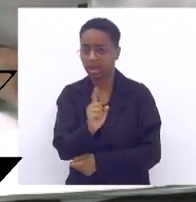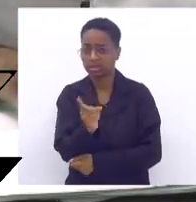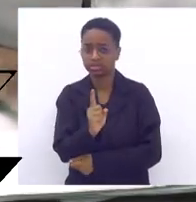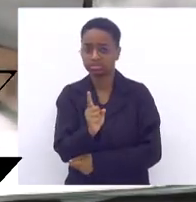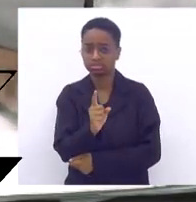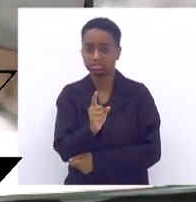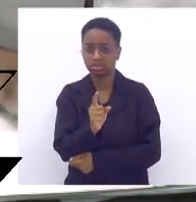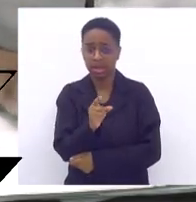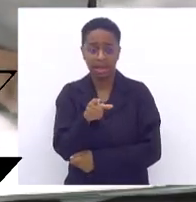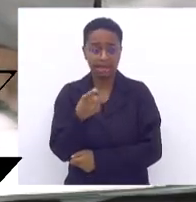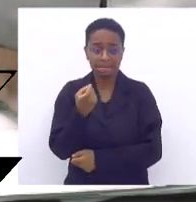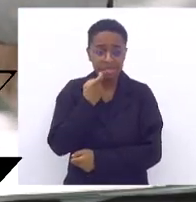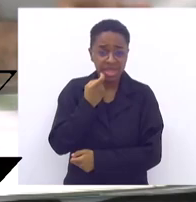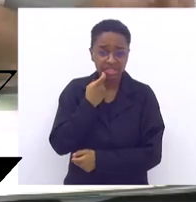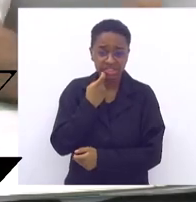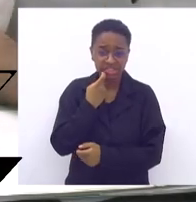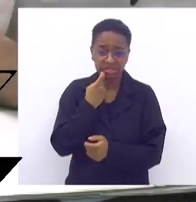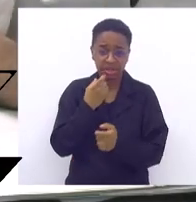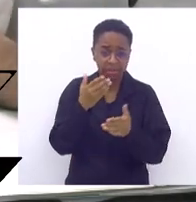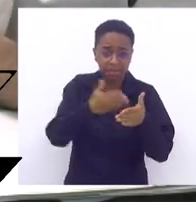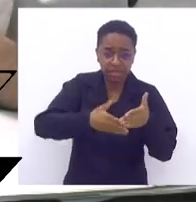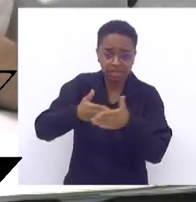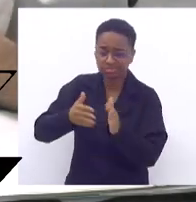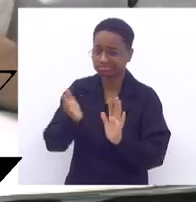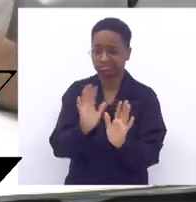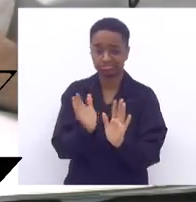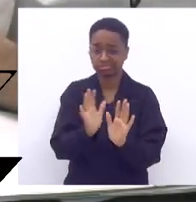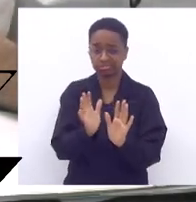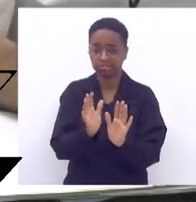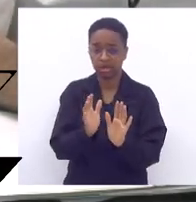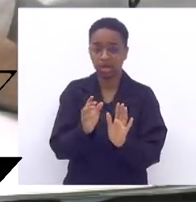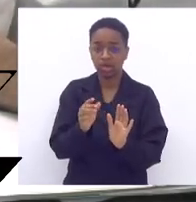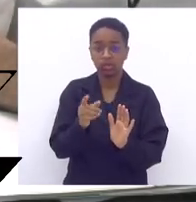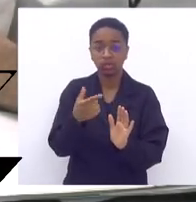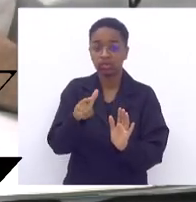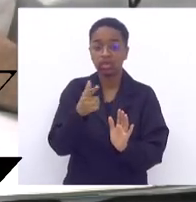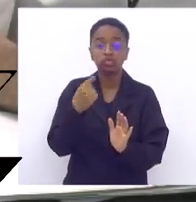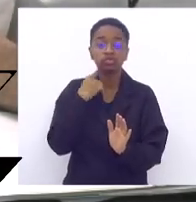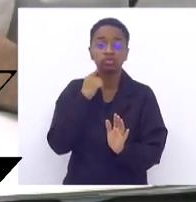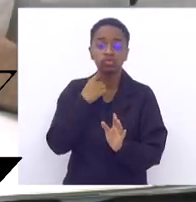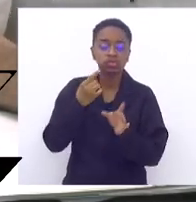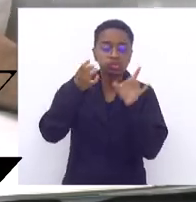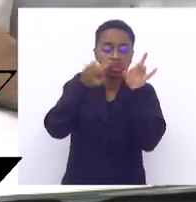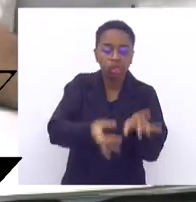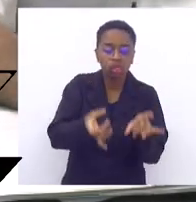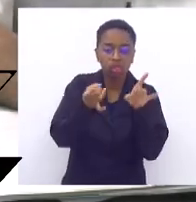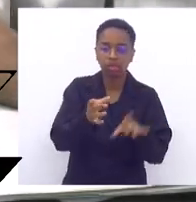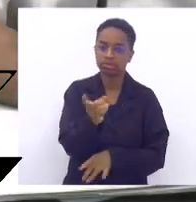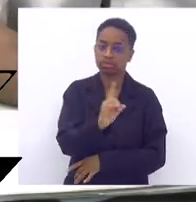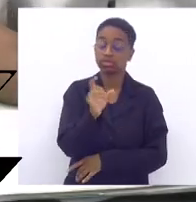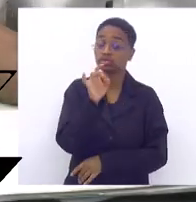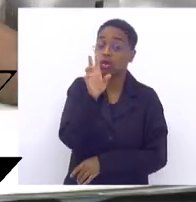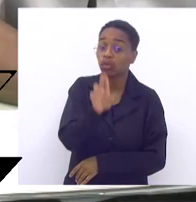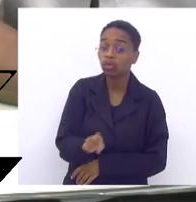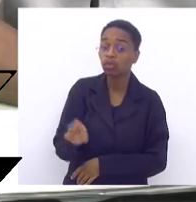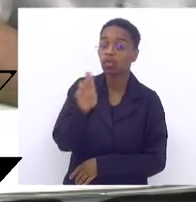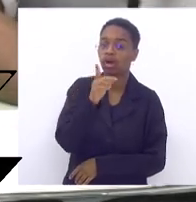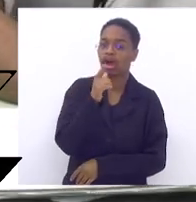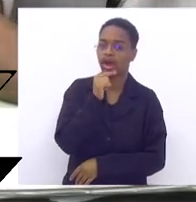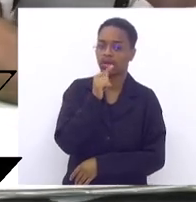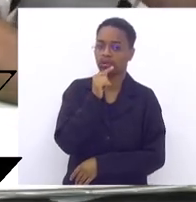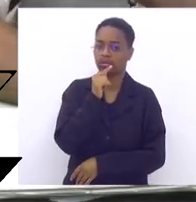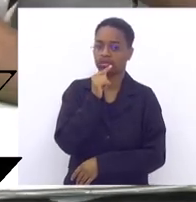alterando os peixes da piracema irem para cima ou para baixo. Ele não está jogando poluição. Ele está usando